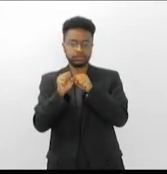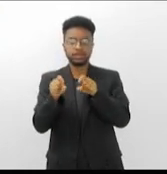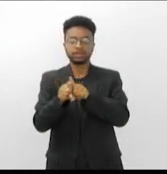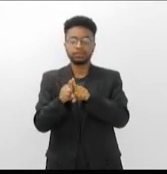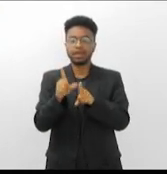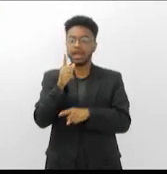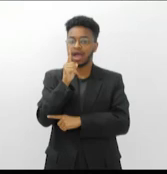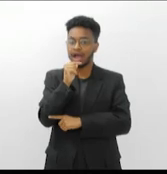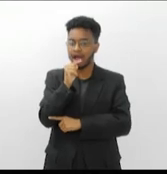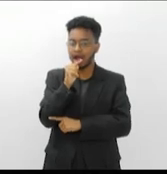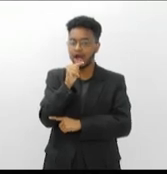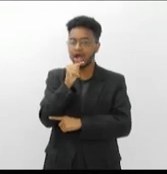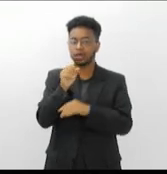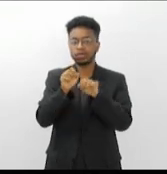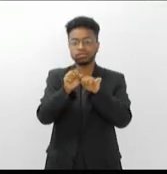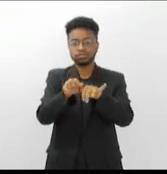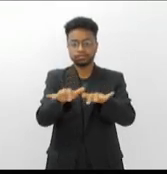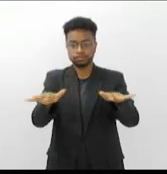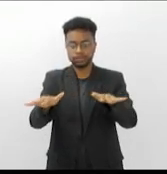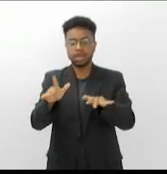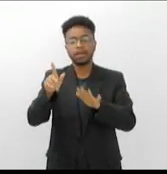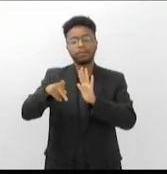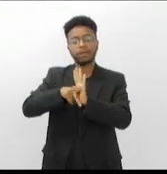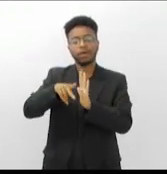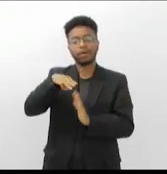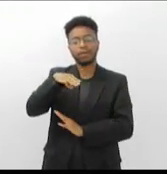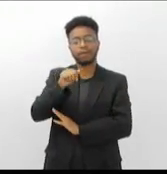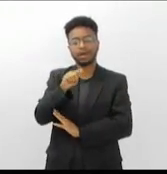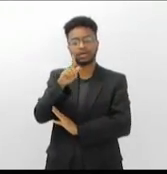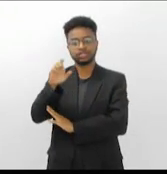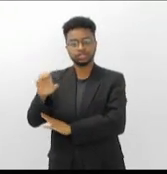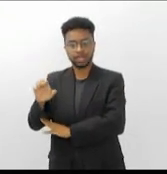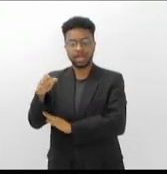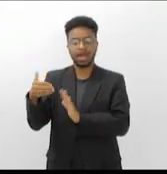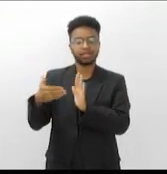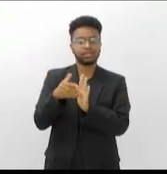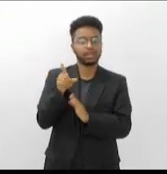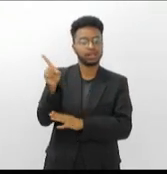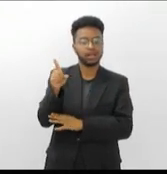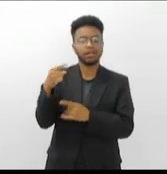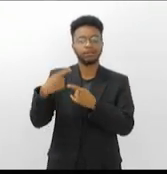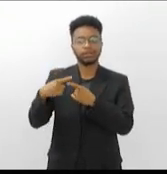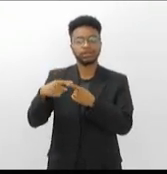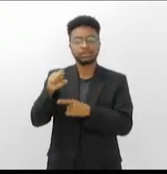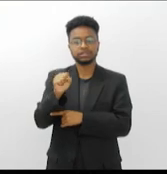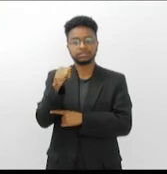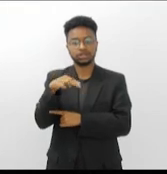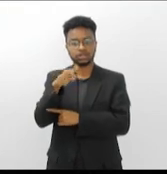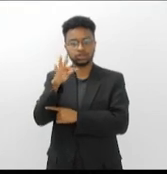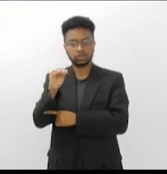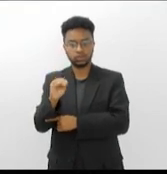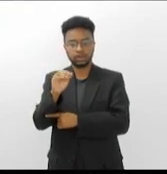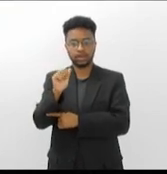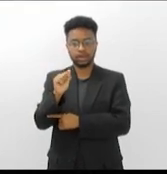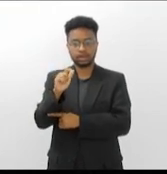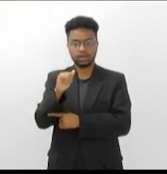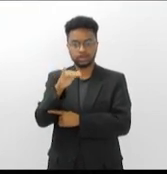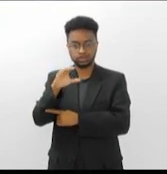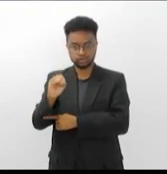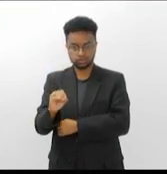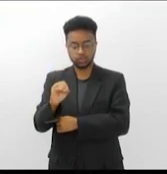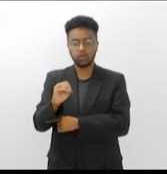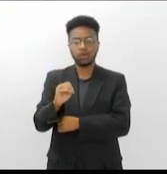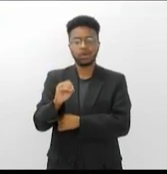água que estava indo, ela vinha de Magé para Santo Aleixo. Santo Aleixo vem do alto e a de Magé vem